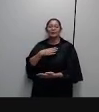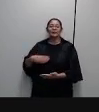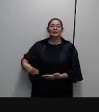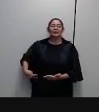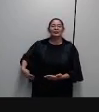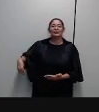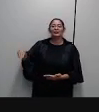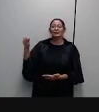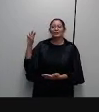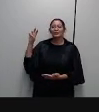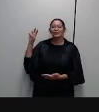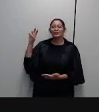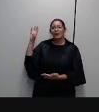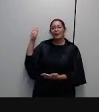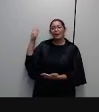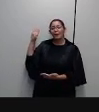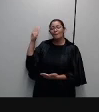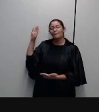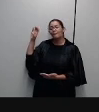G1